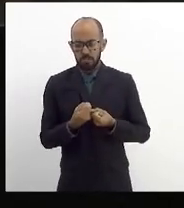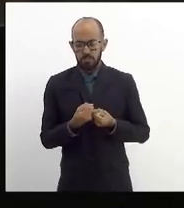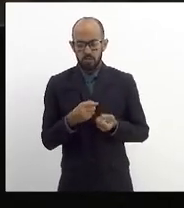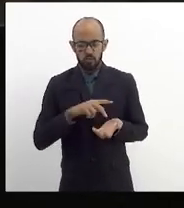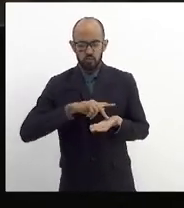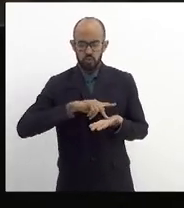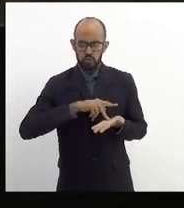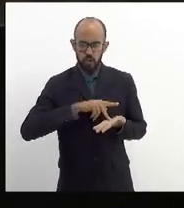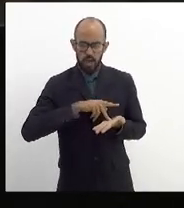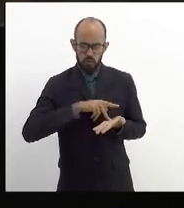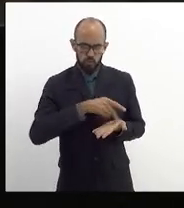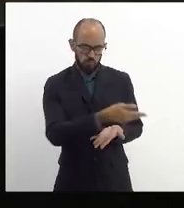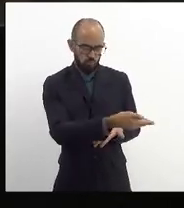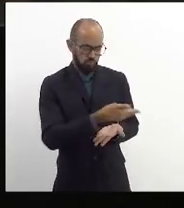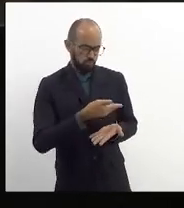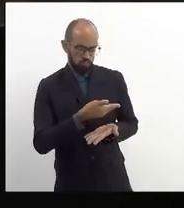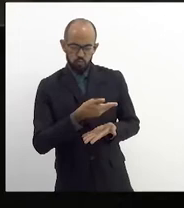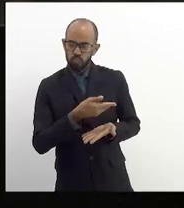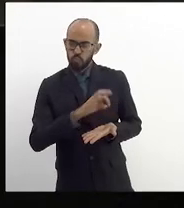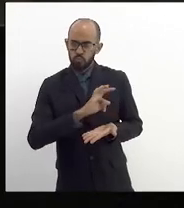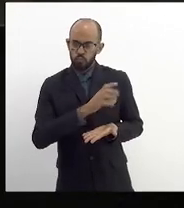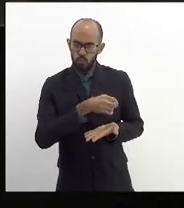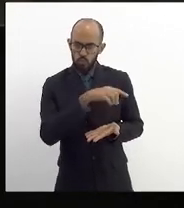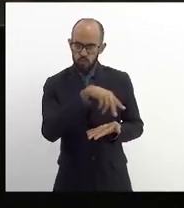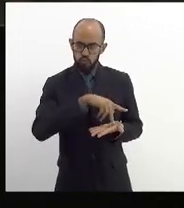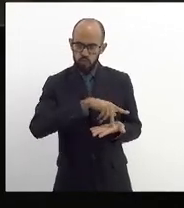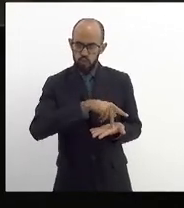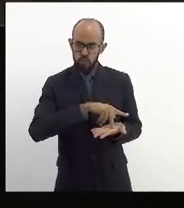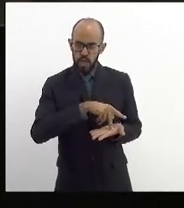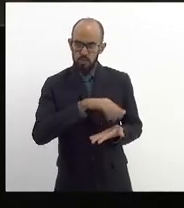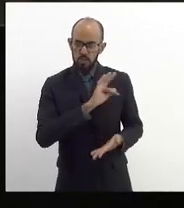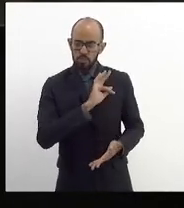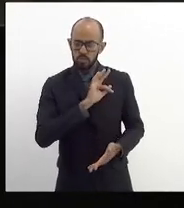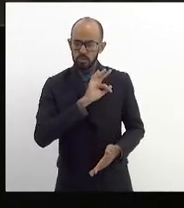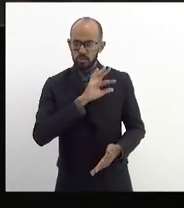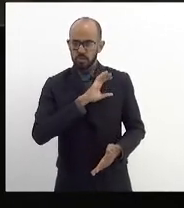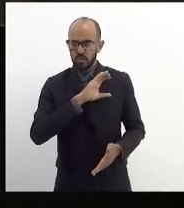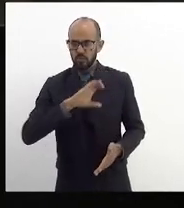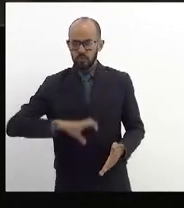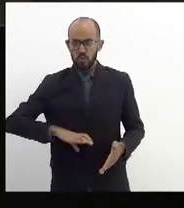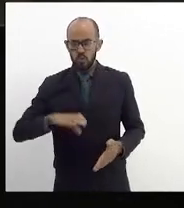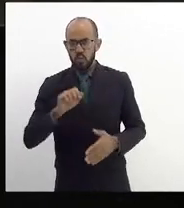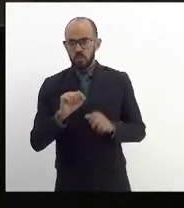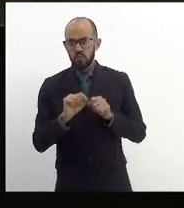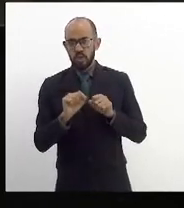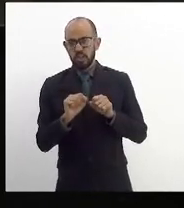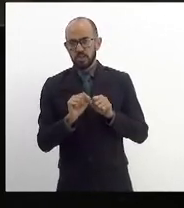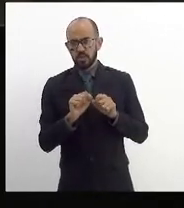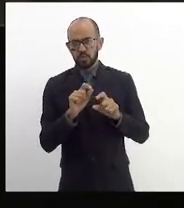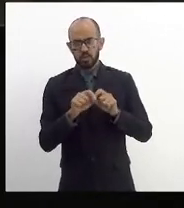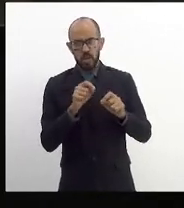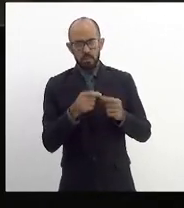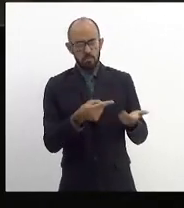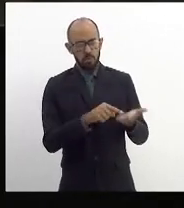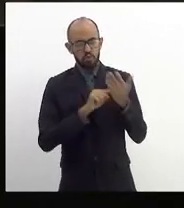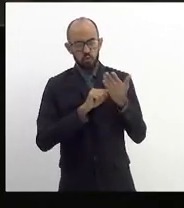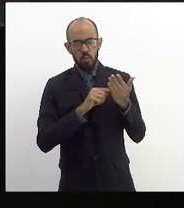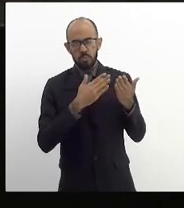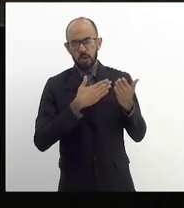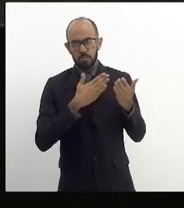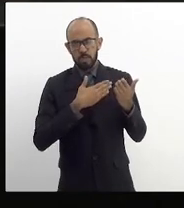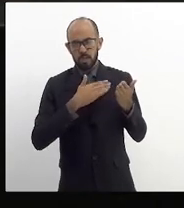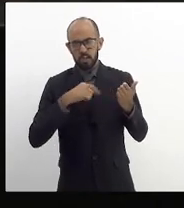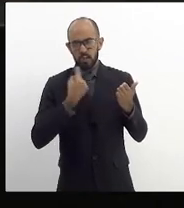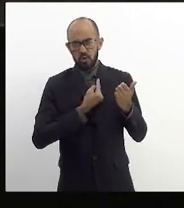sindicatos e o sindicato dos policiais civis é fez uma observação me mostrando que nós